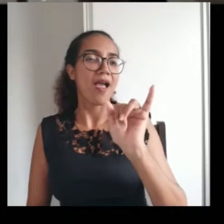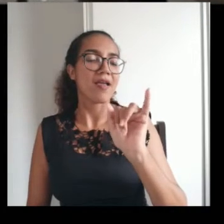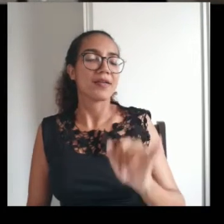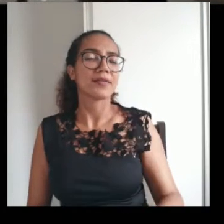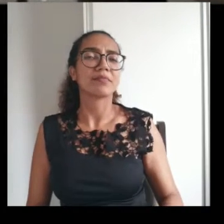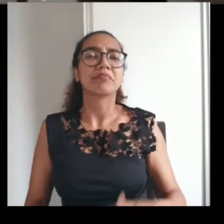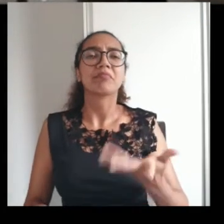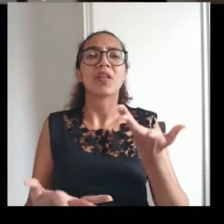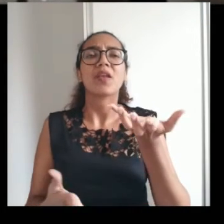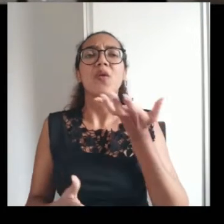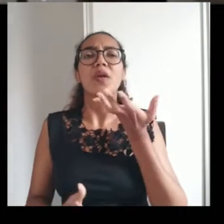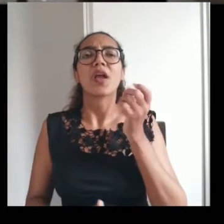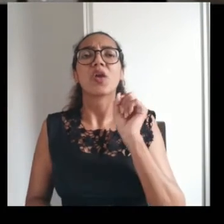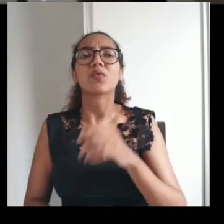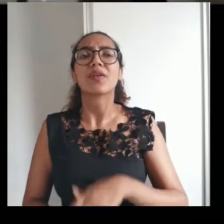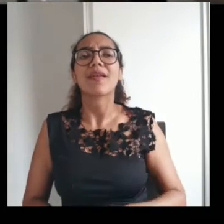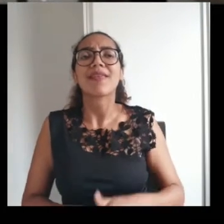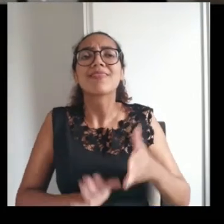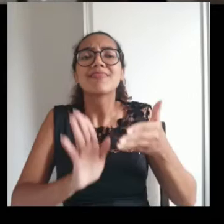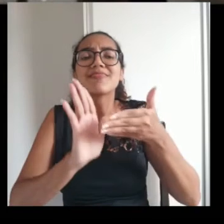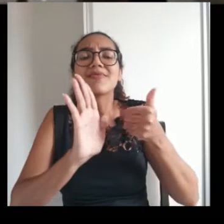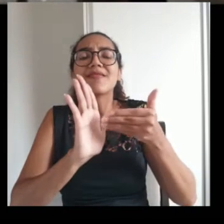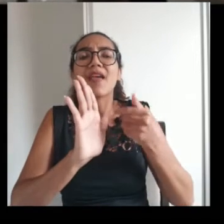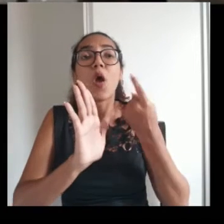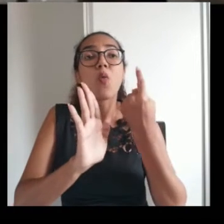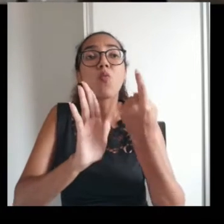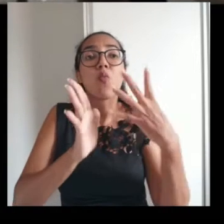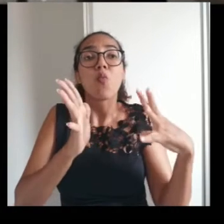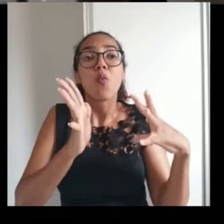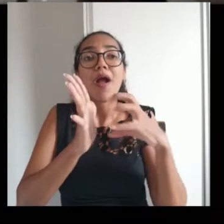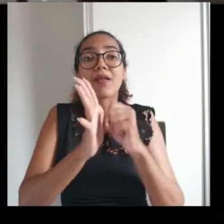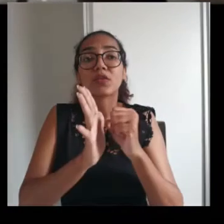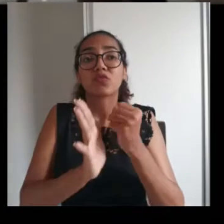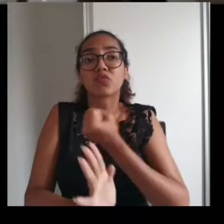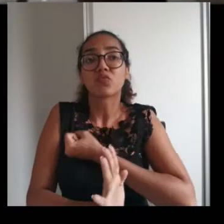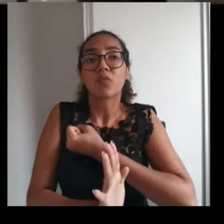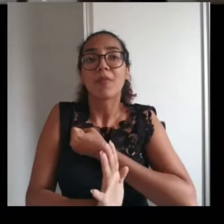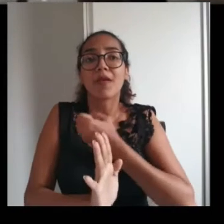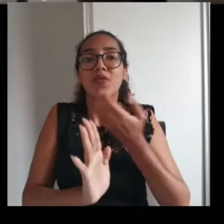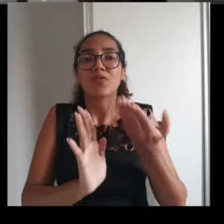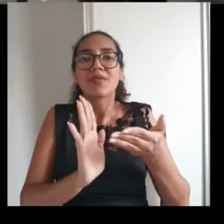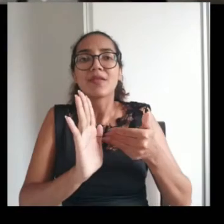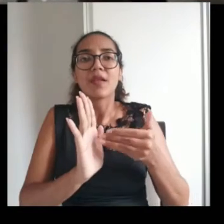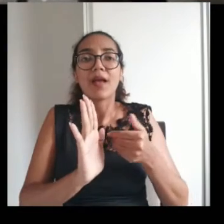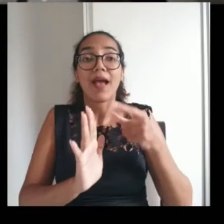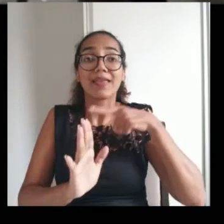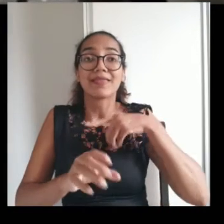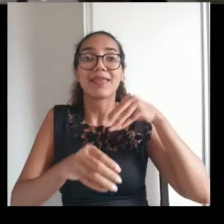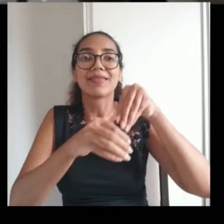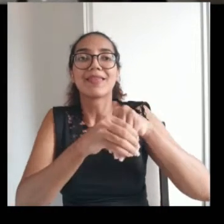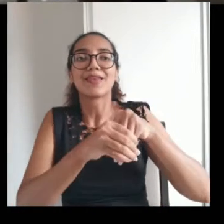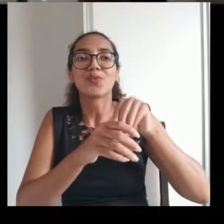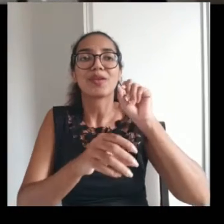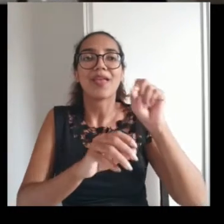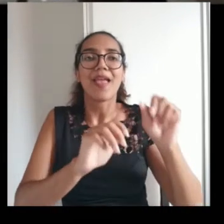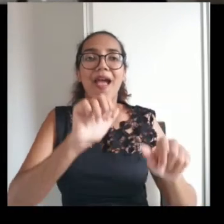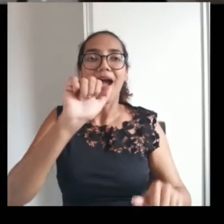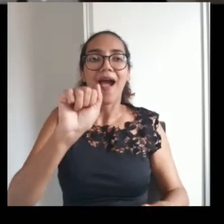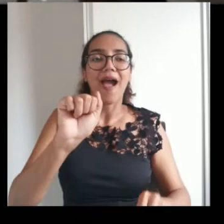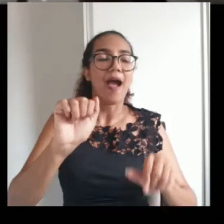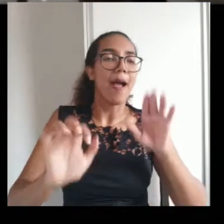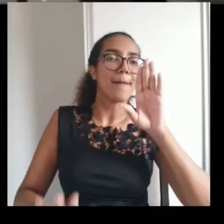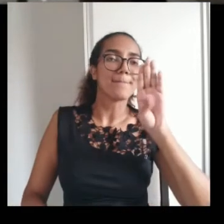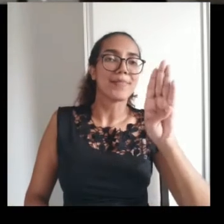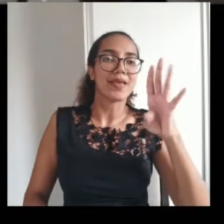basicamente querer tirar uma conta desse array. Imagine que eu vou remover, aqui tem a conta A e B, né? Imagine que nessa